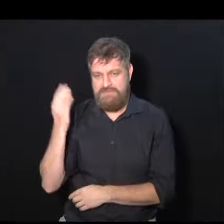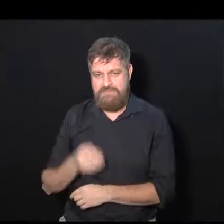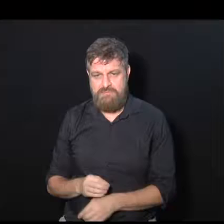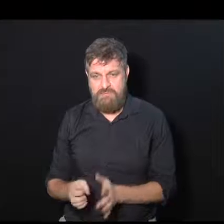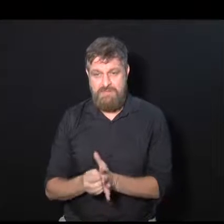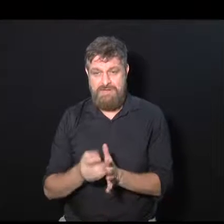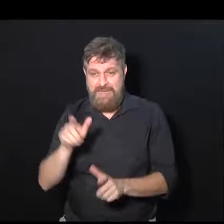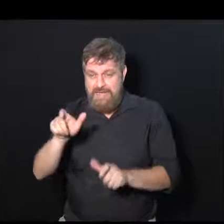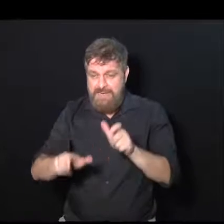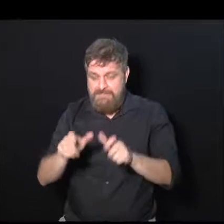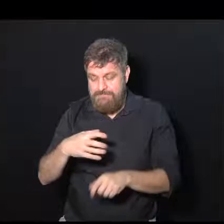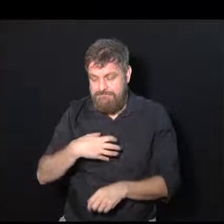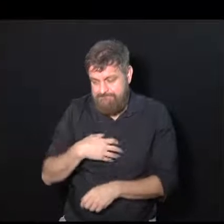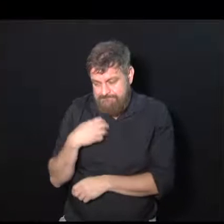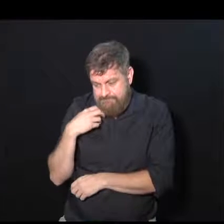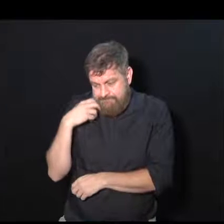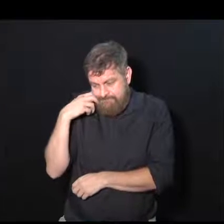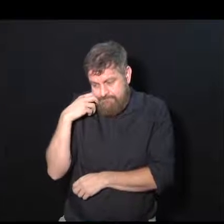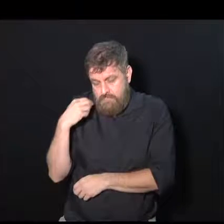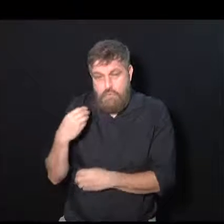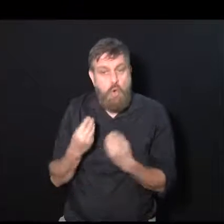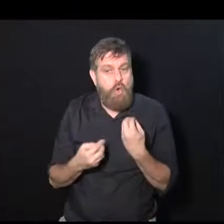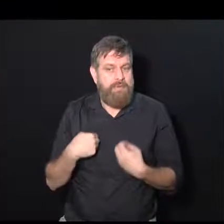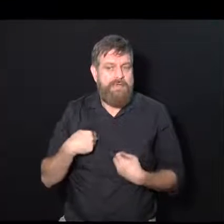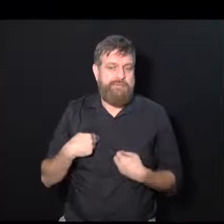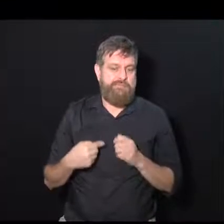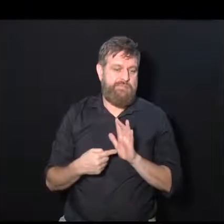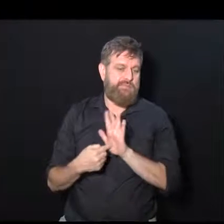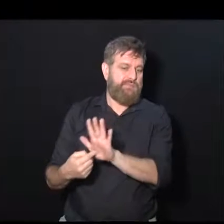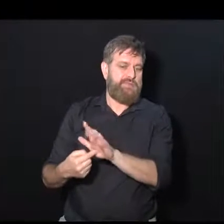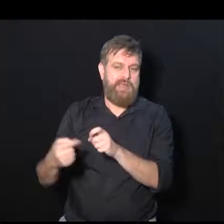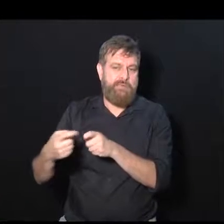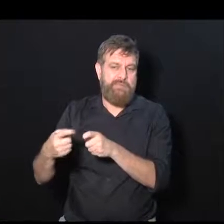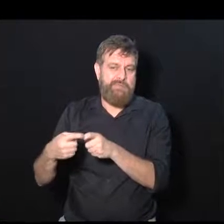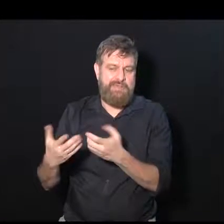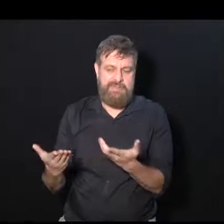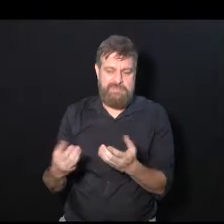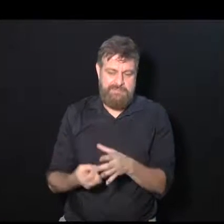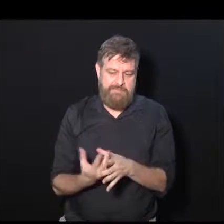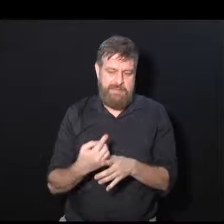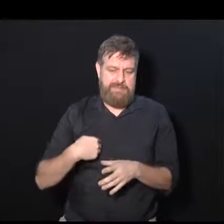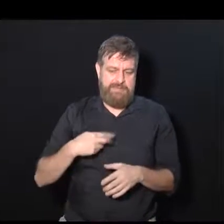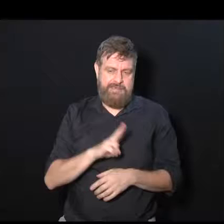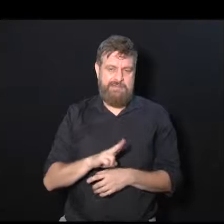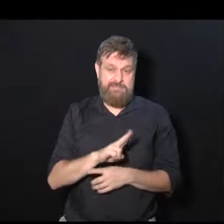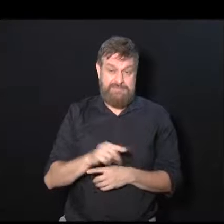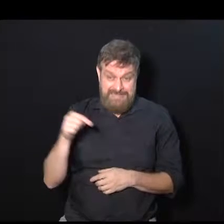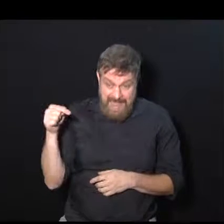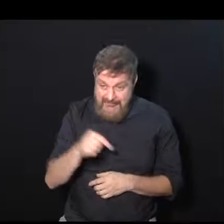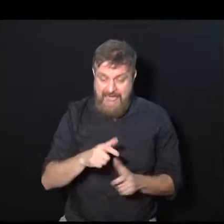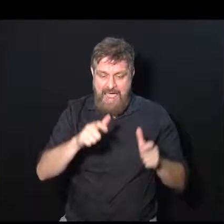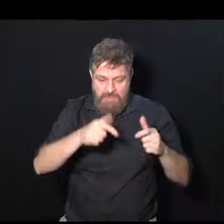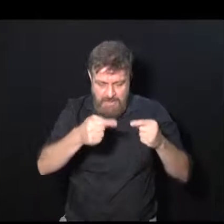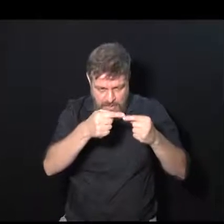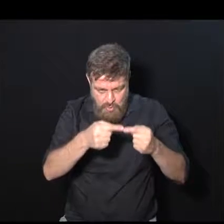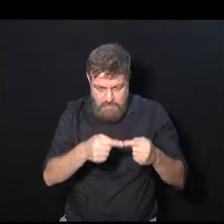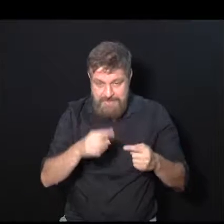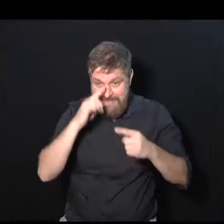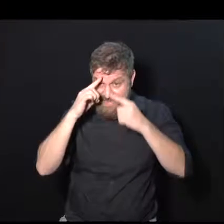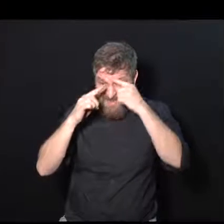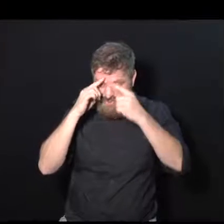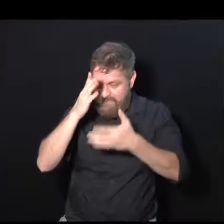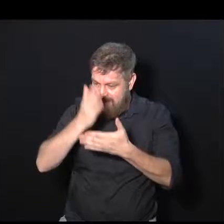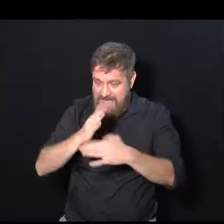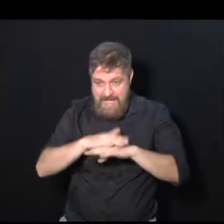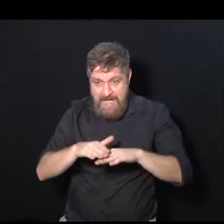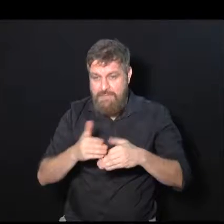elas se sentem um pouco intimidadas de falar, de tirar suas dúvidas. Então, nesse espaço de troca, elas conseguem tirar muitas